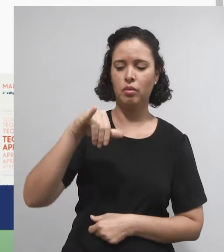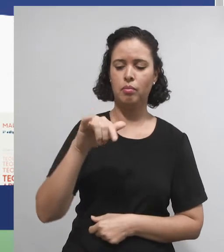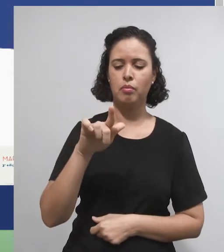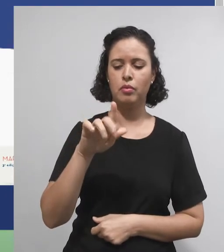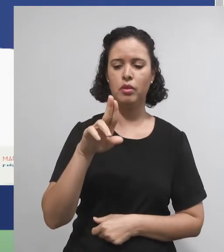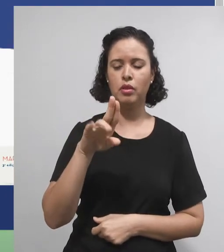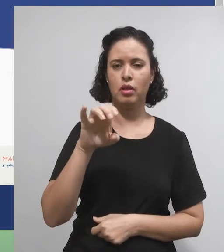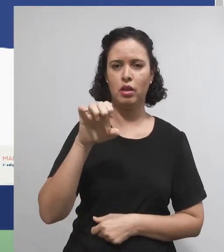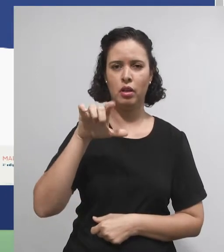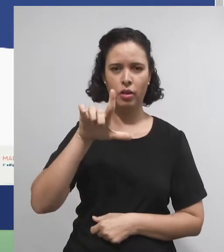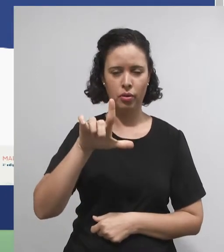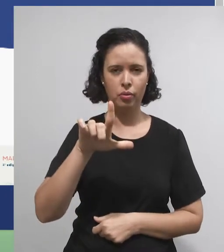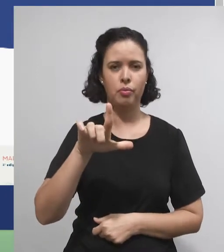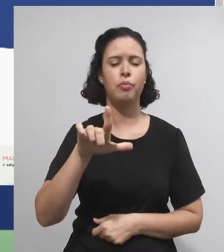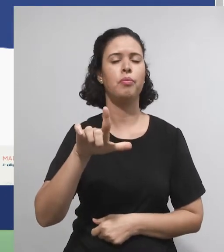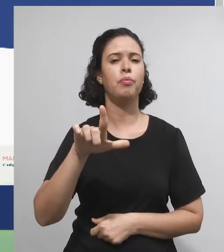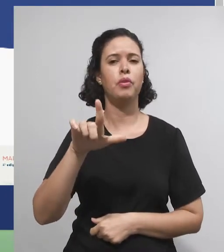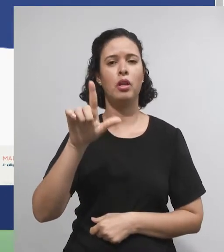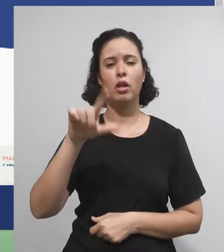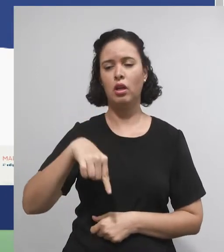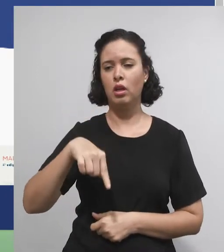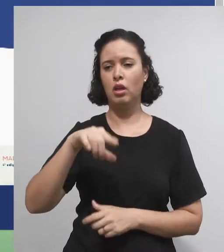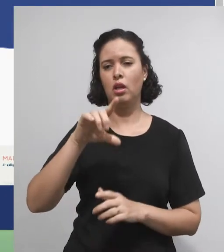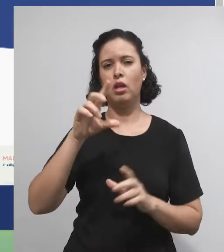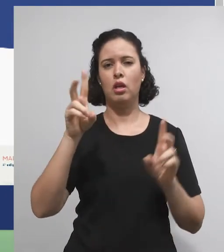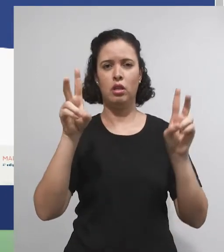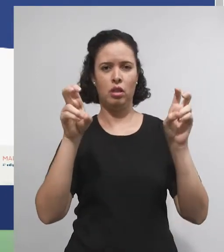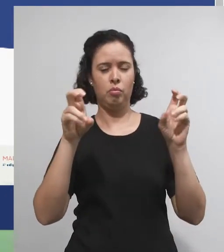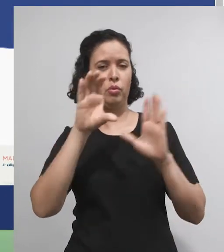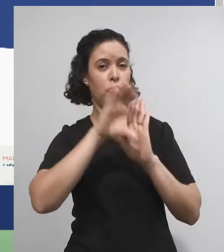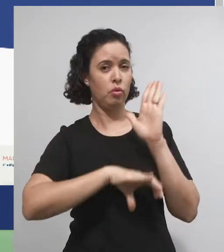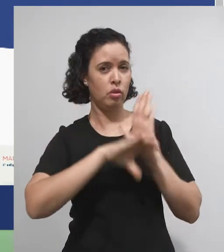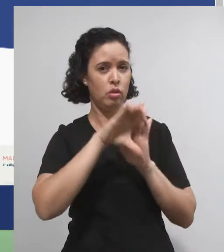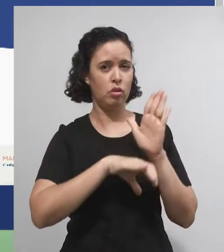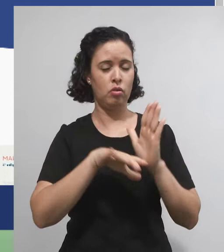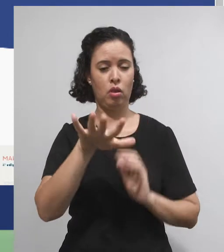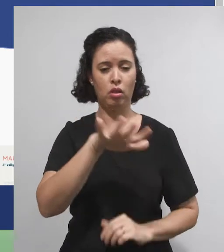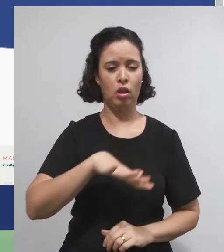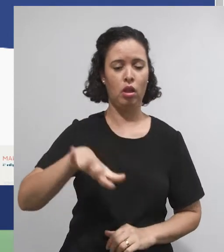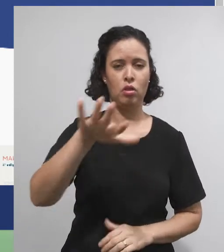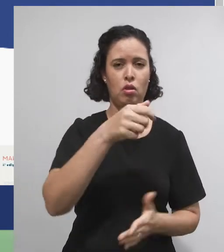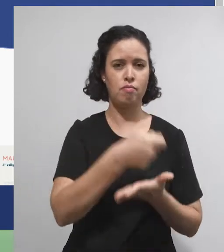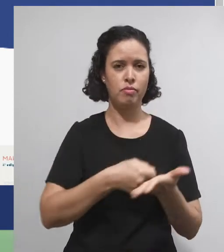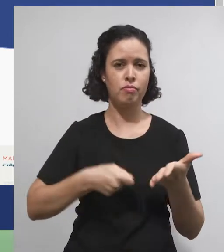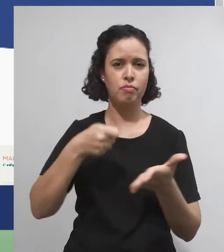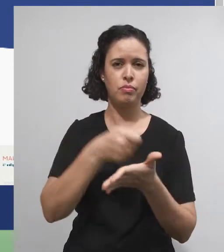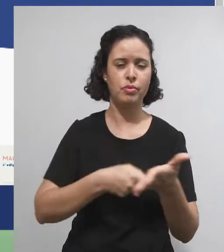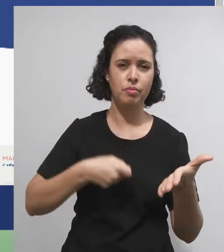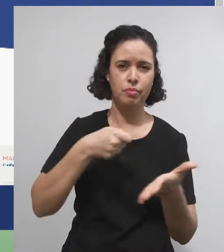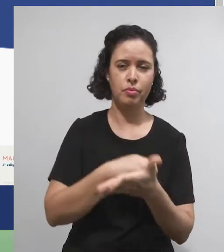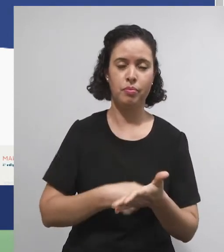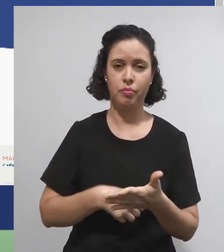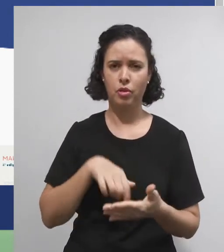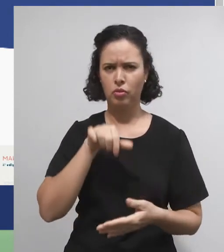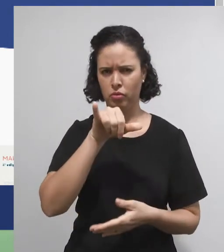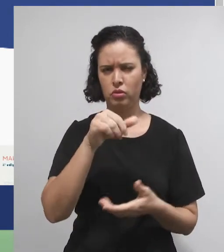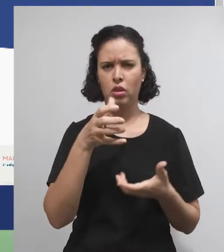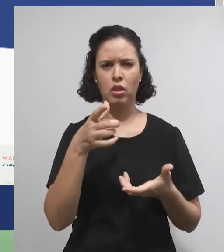Miguel Arroyo, Currículo Território em Disputa. Então, recomendo quem tiver condições,